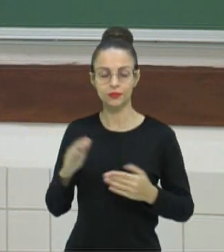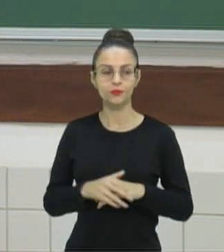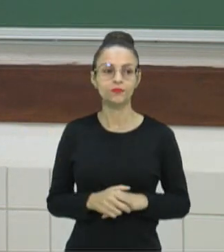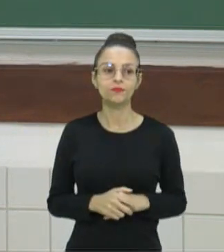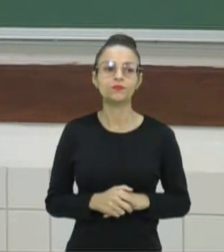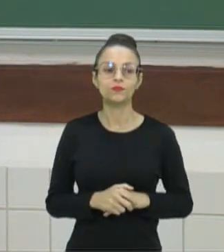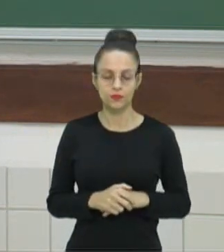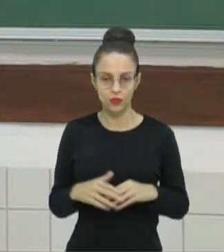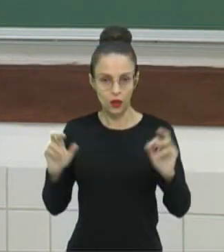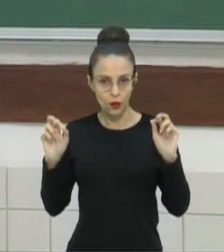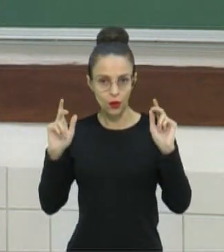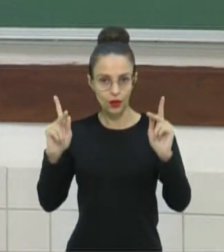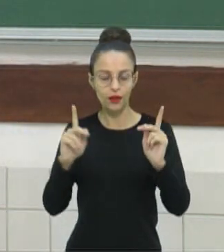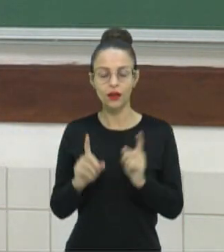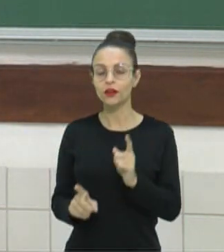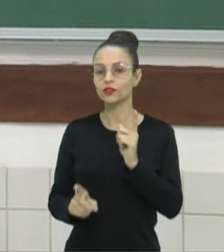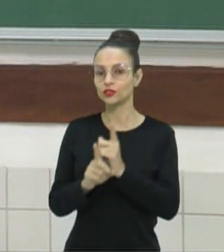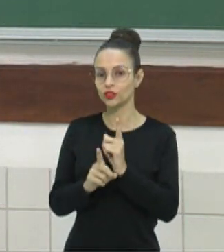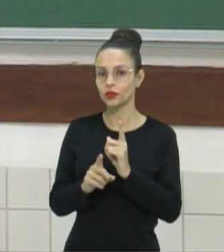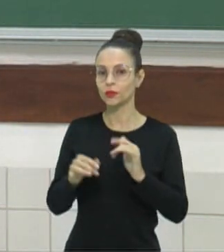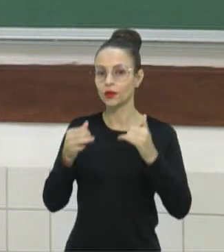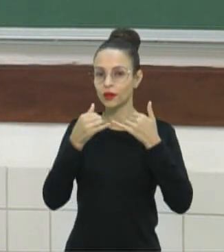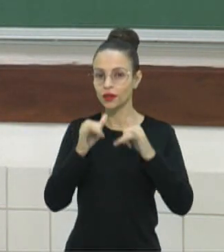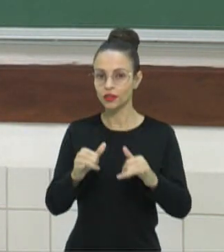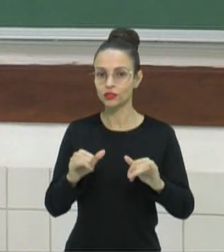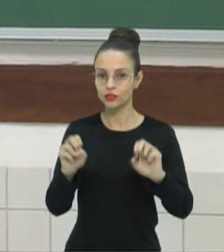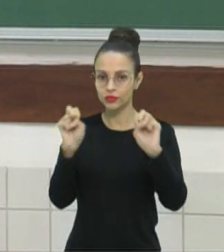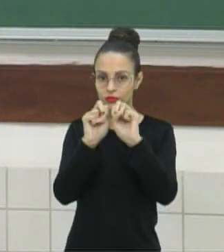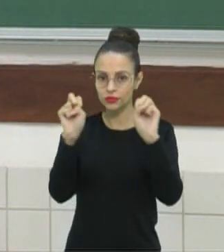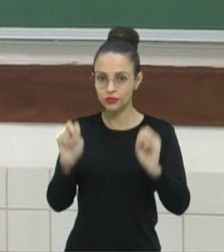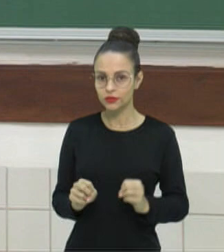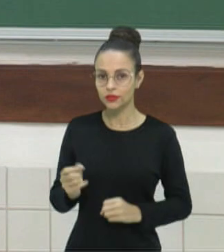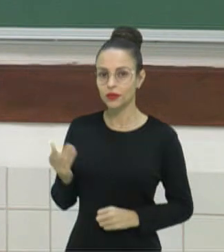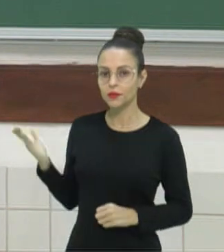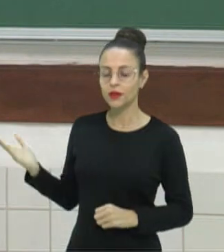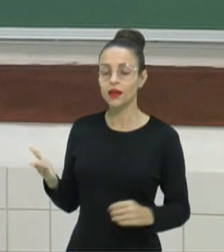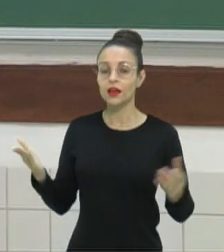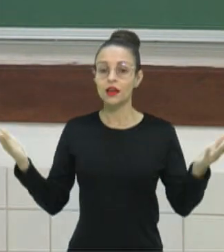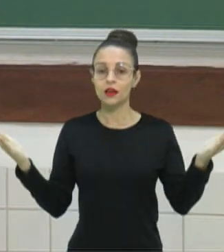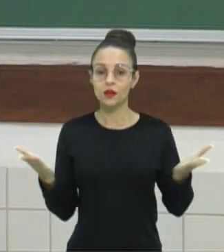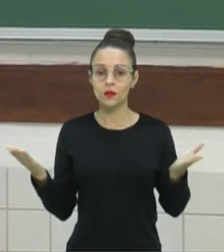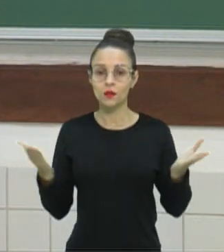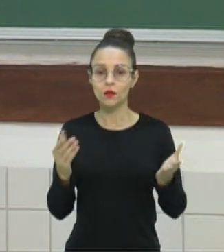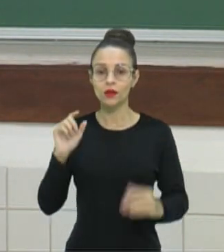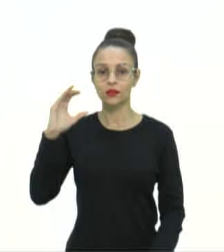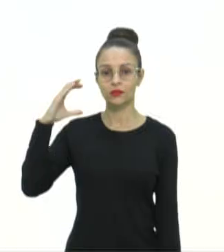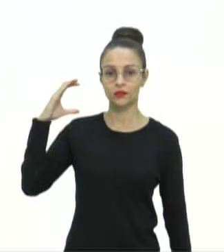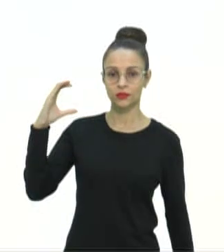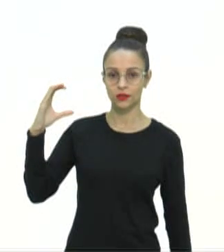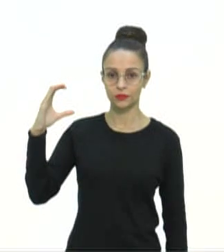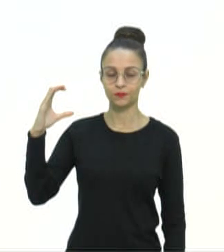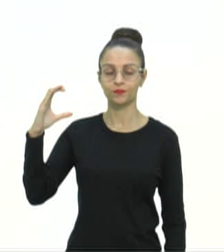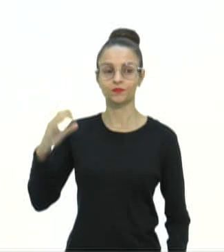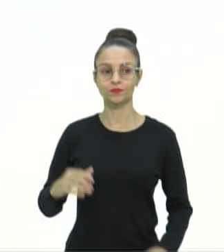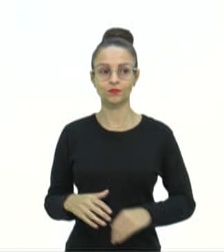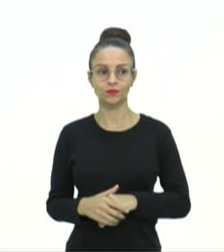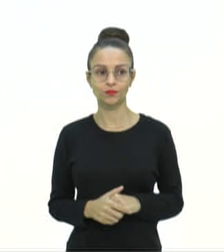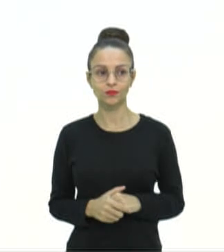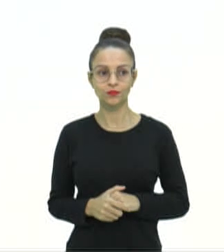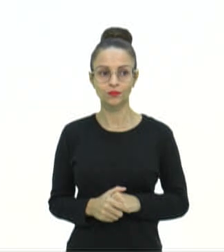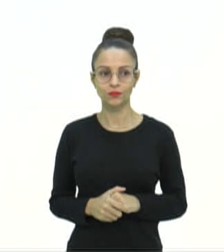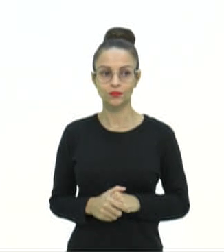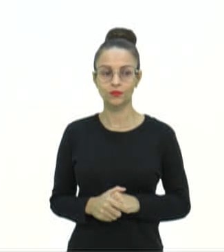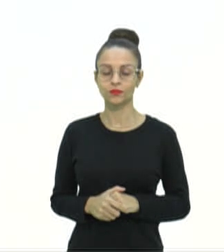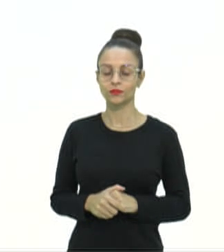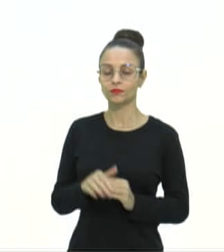Beleza, então achamos a energia do sistema aqui. E agora, né, o item C ele fala o seguinte: a força